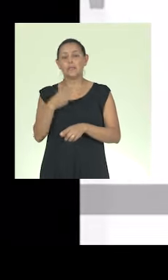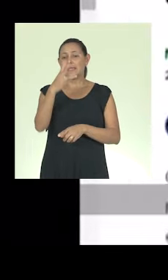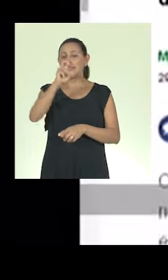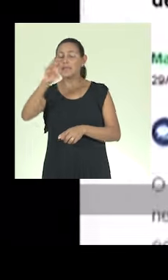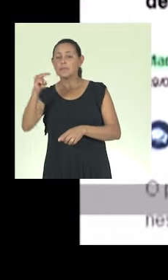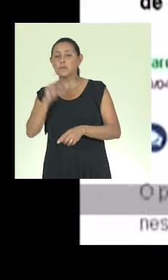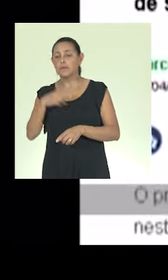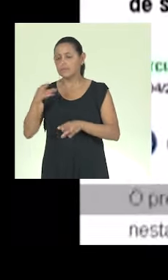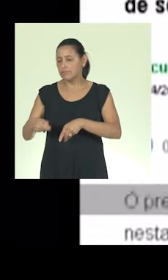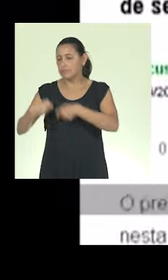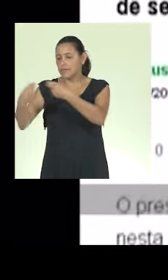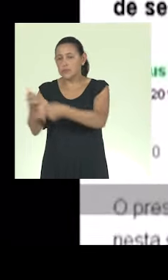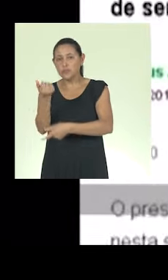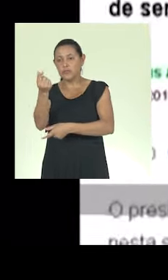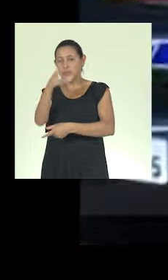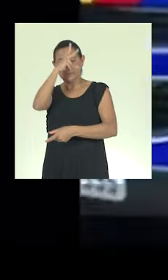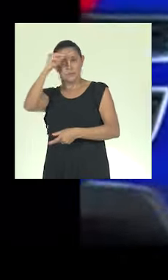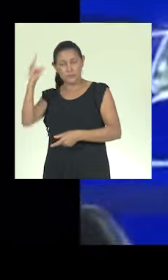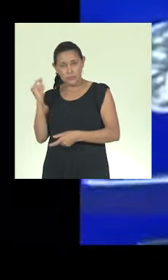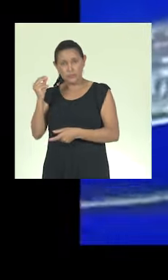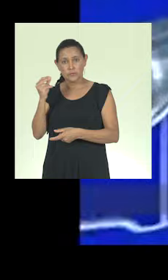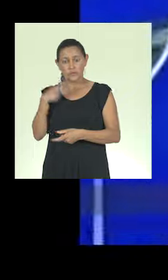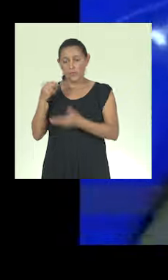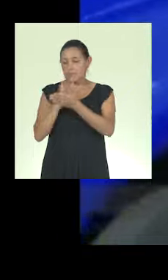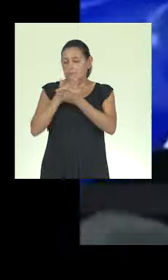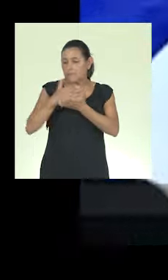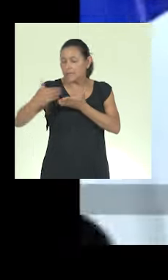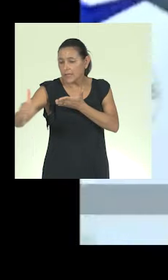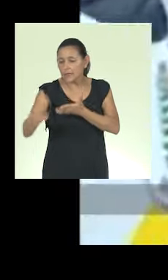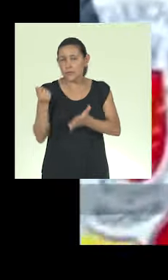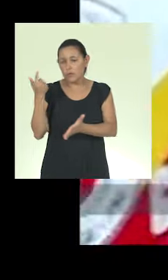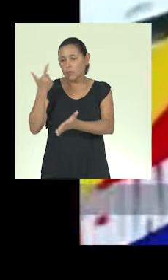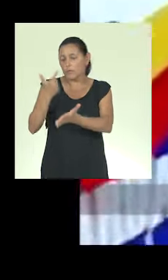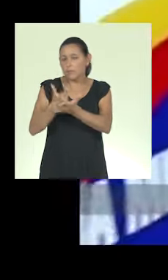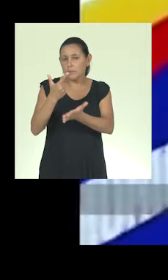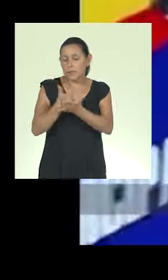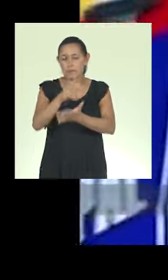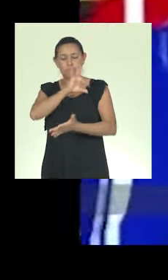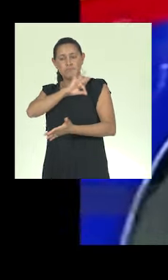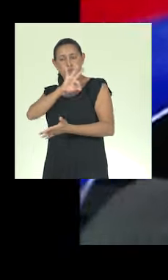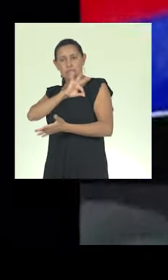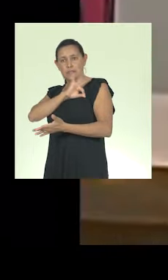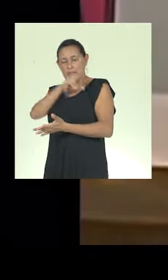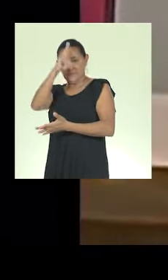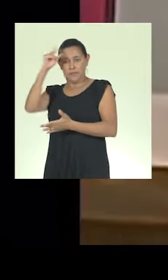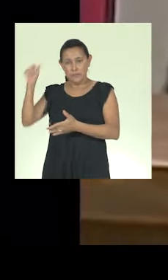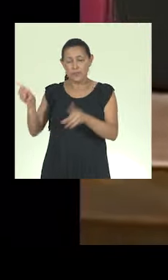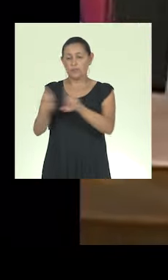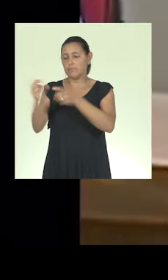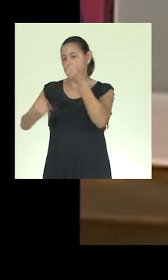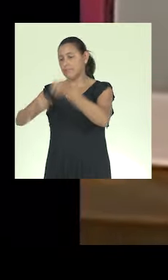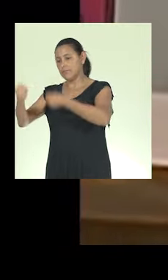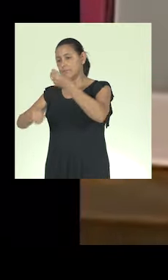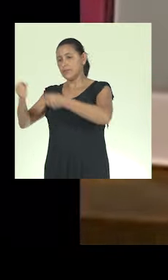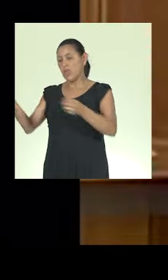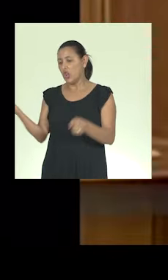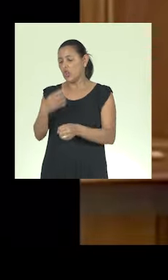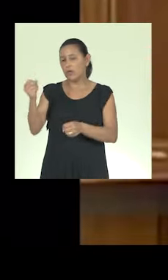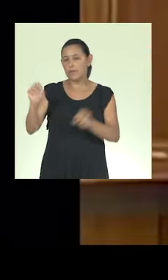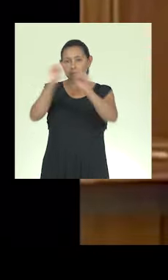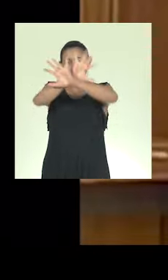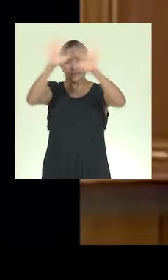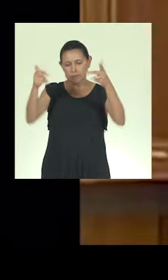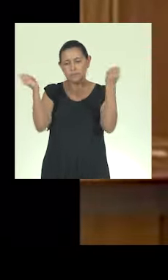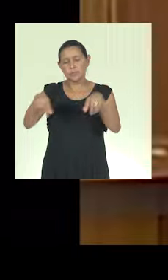R$4.500.000 e devolveu o dinheiro para a Prefeitura. Uma parte foi usada na compra de viaturas para a guarda. Com inovação, transparência